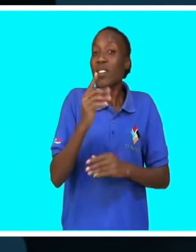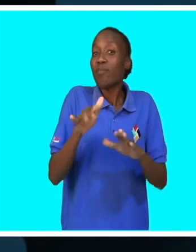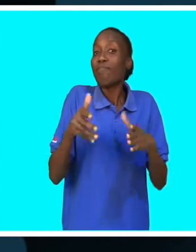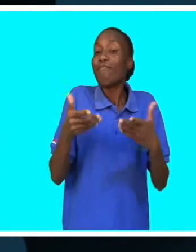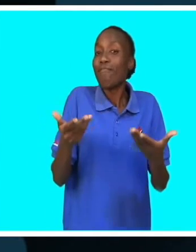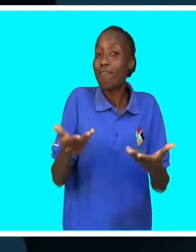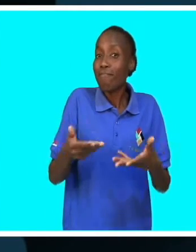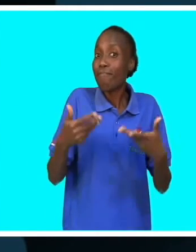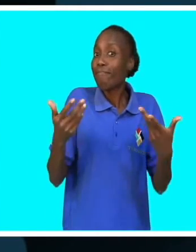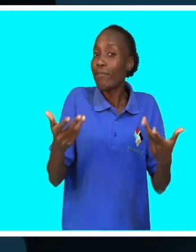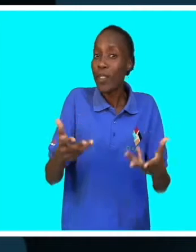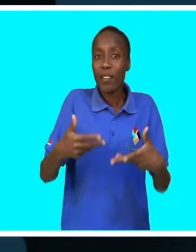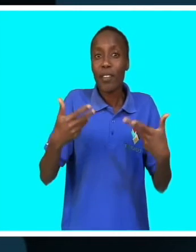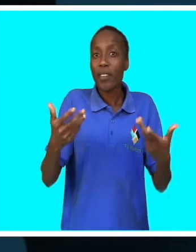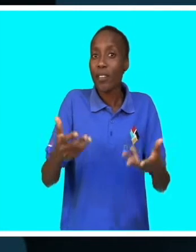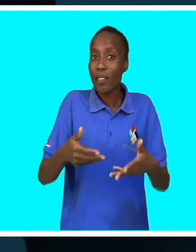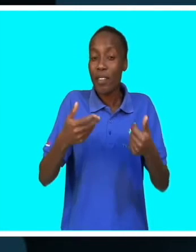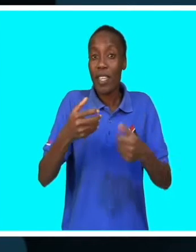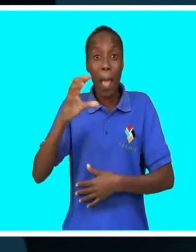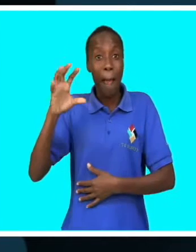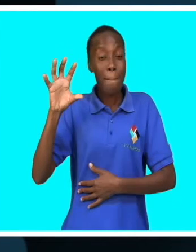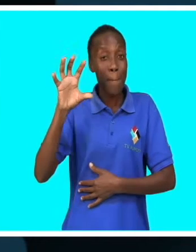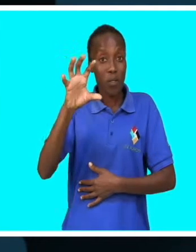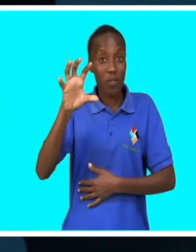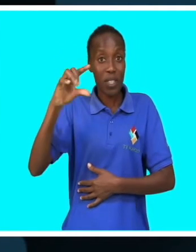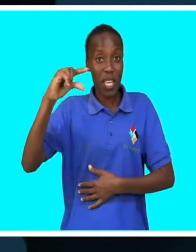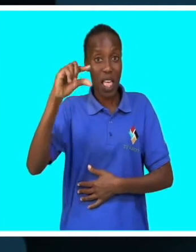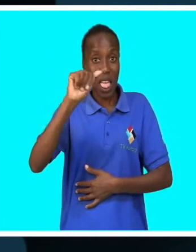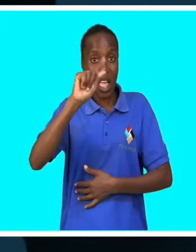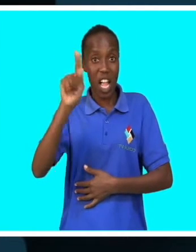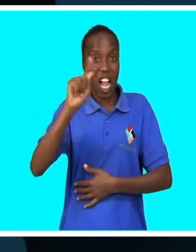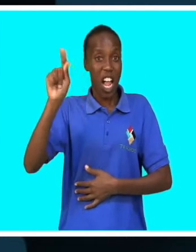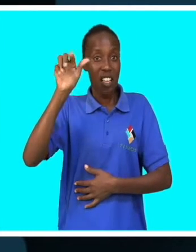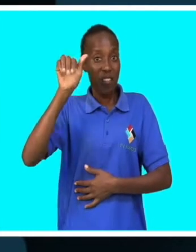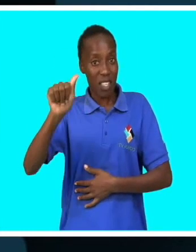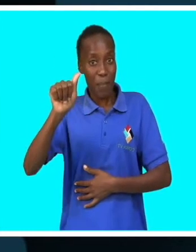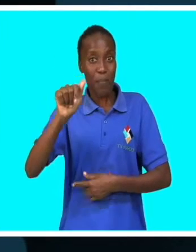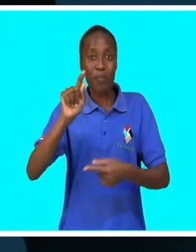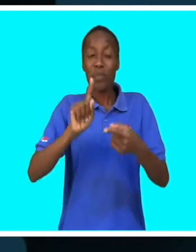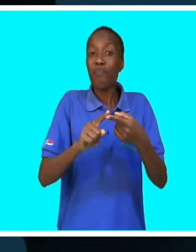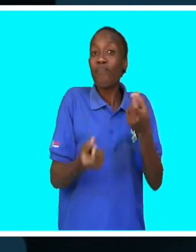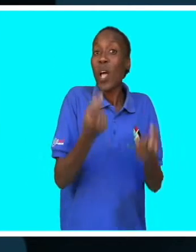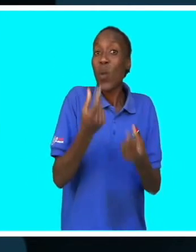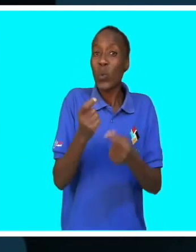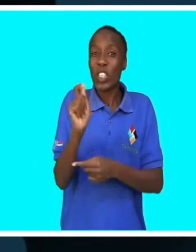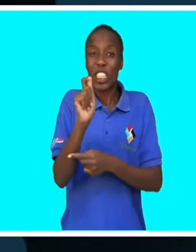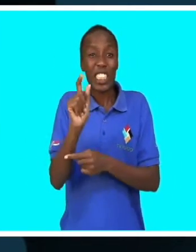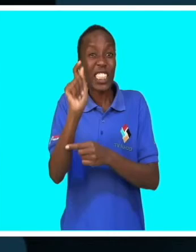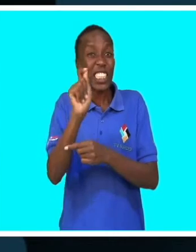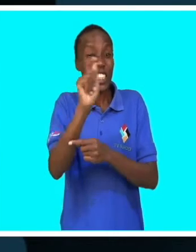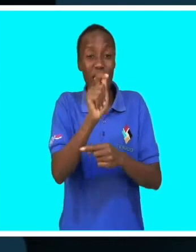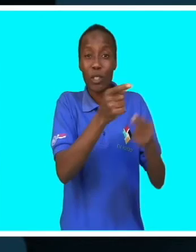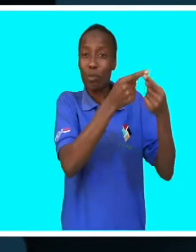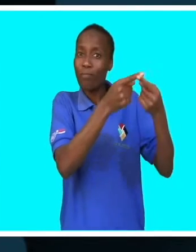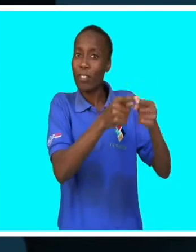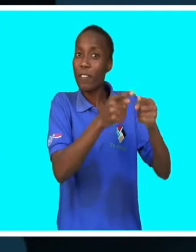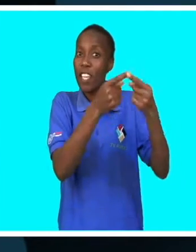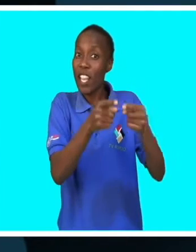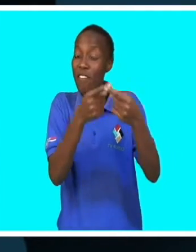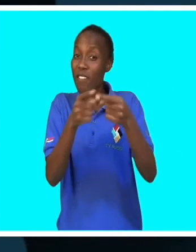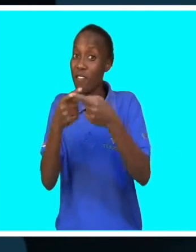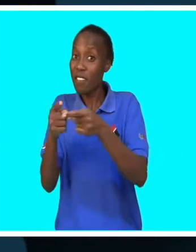Isto dizer concretamente a província de Gaza, nos distritos da